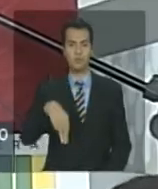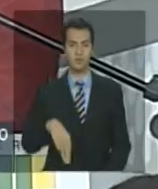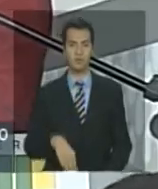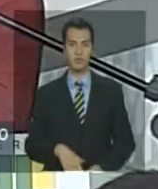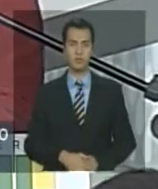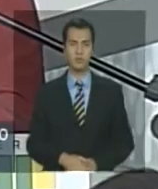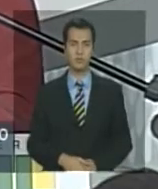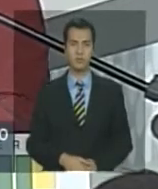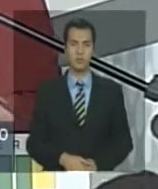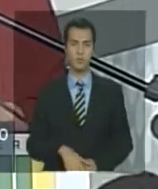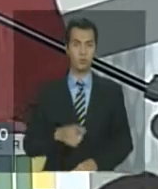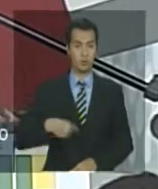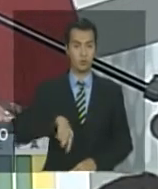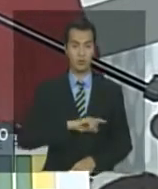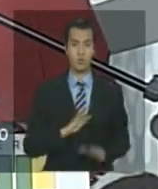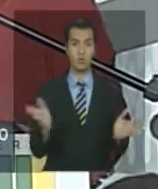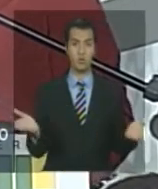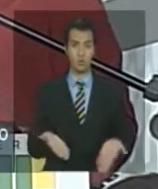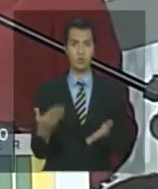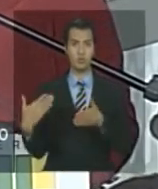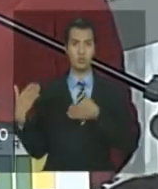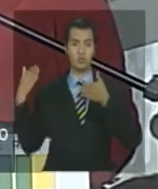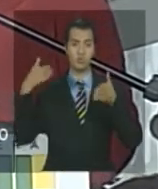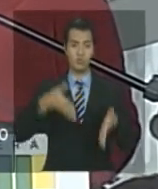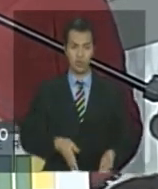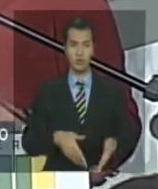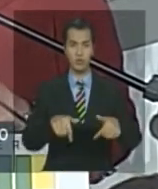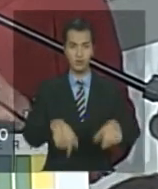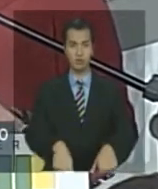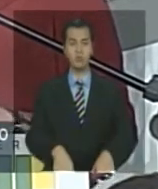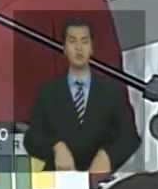Para nós chegar aqui hoje e dizer que nós conseguimos